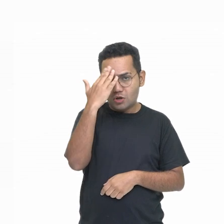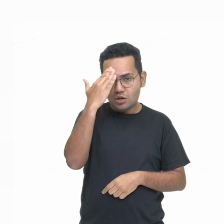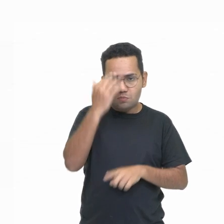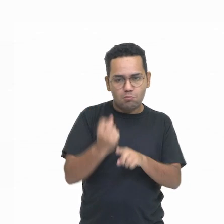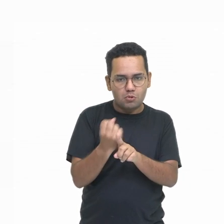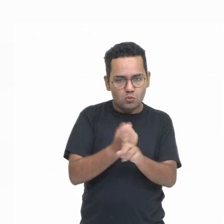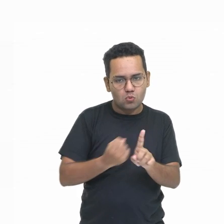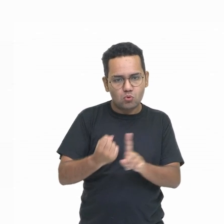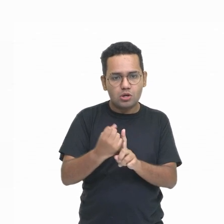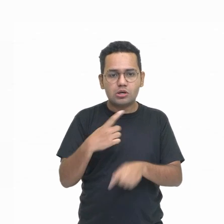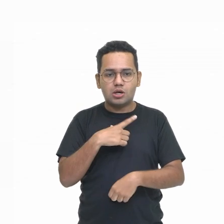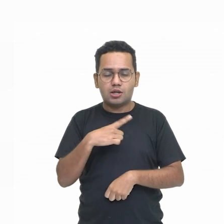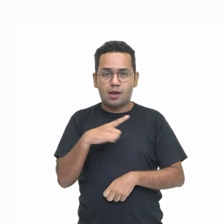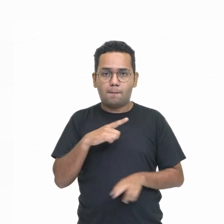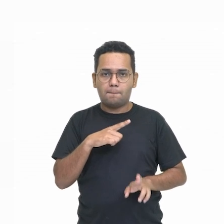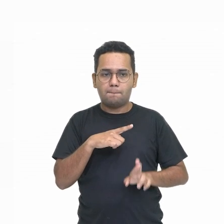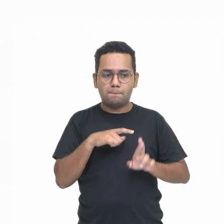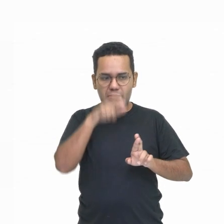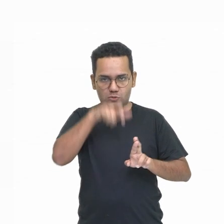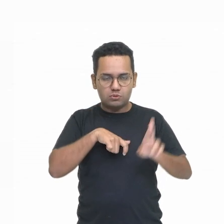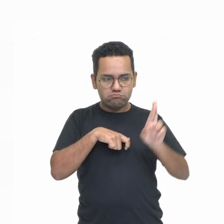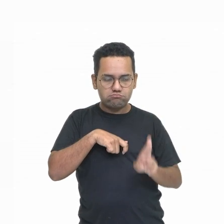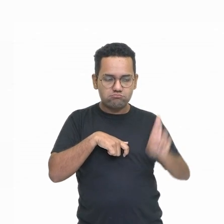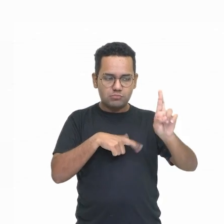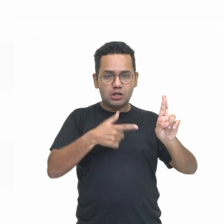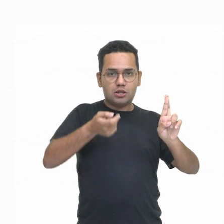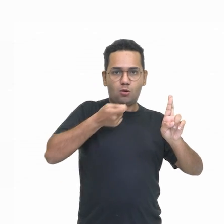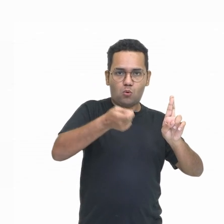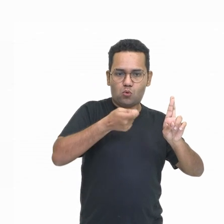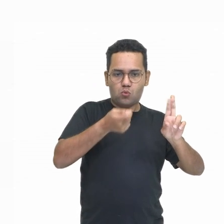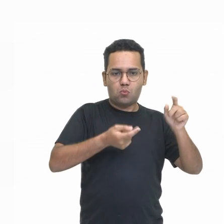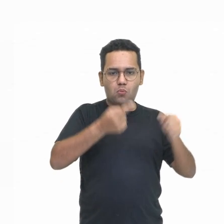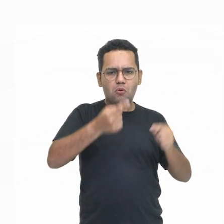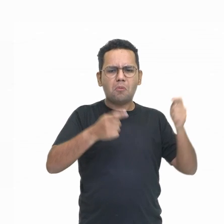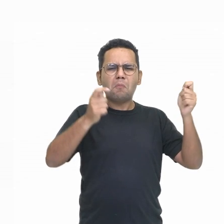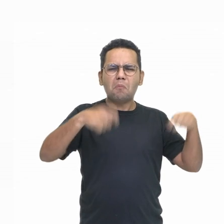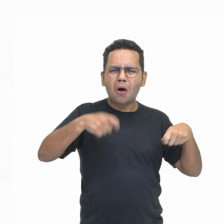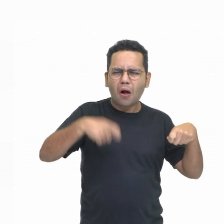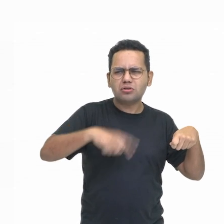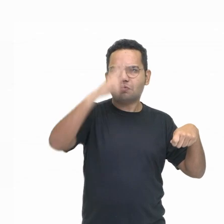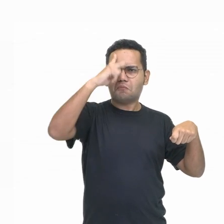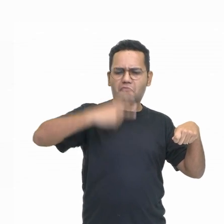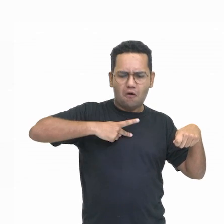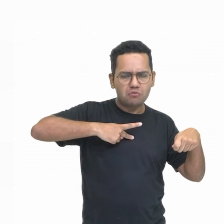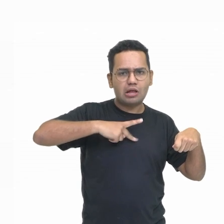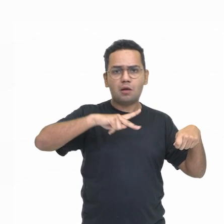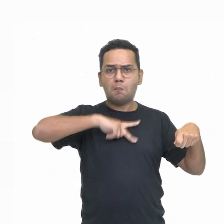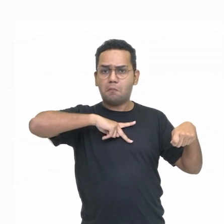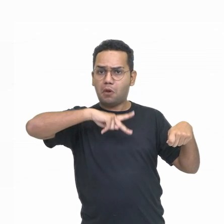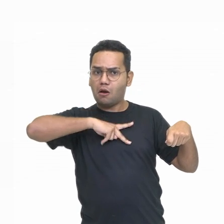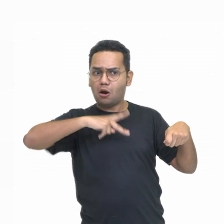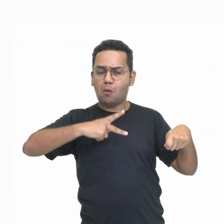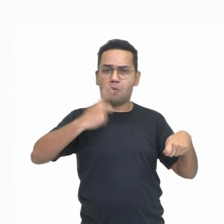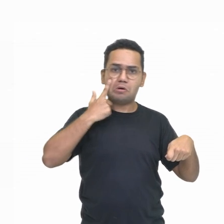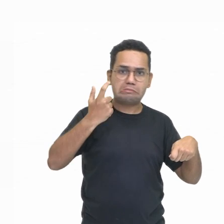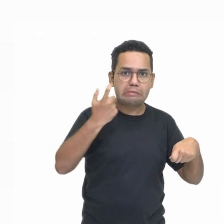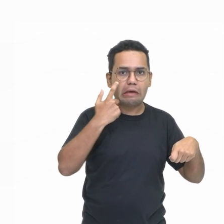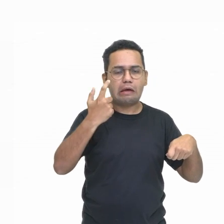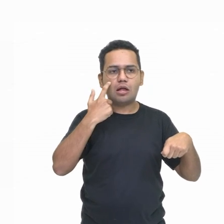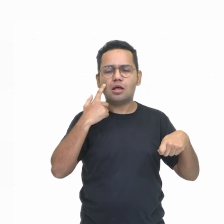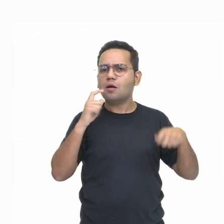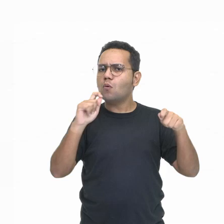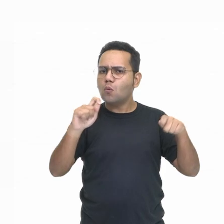o poder político pode fazer valer sua vontade sobre a coletividade em determinadas